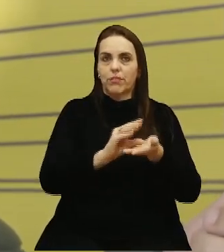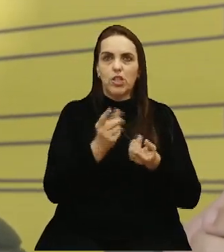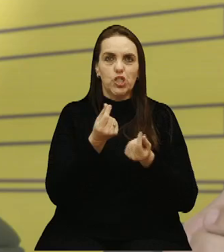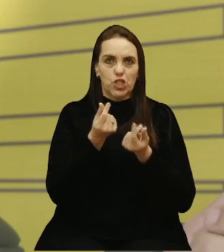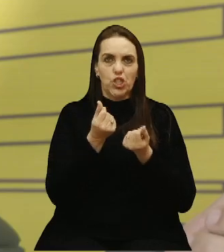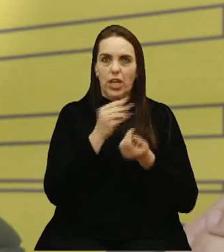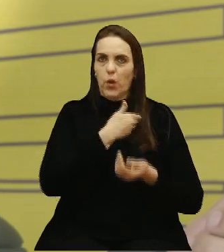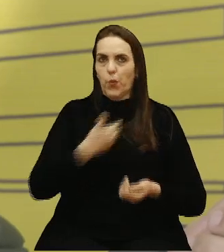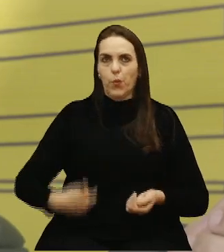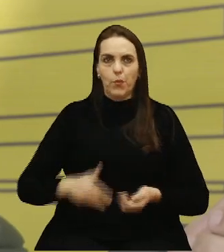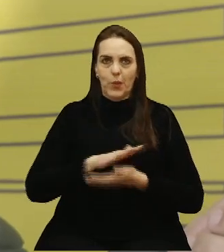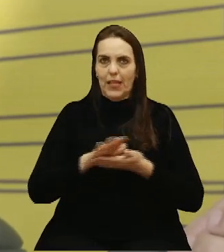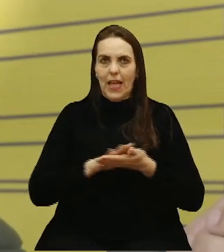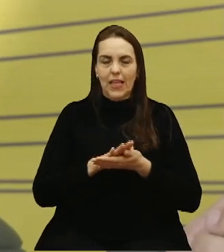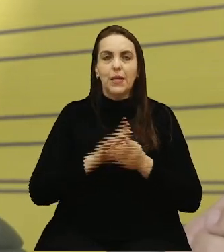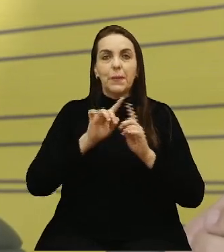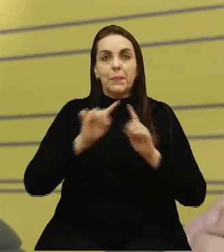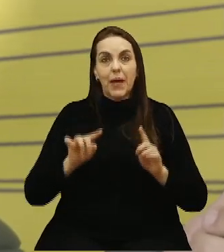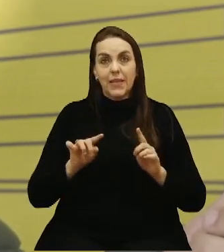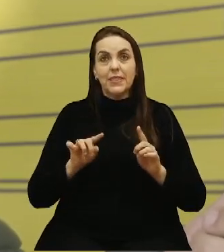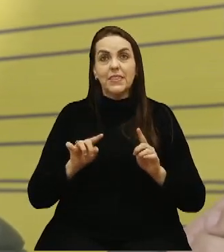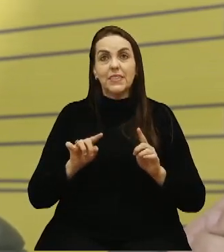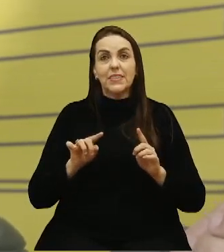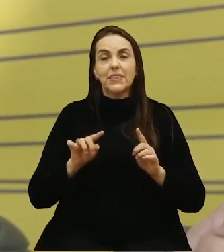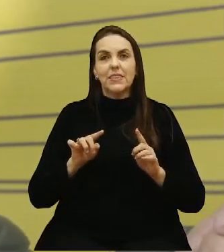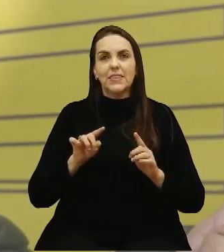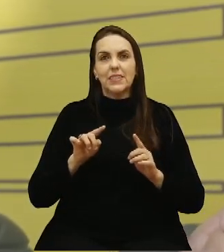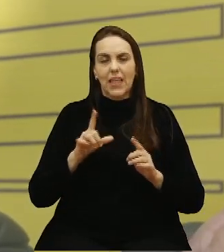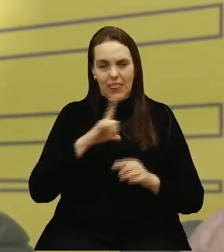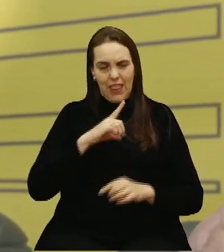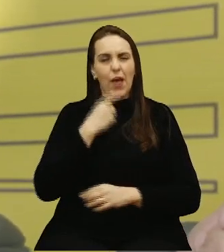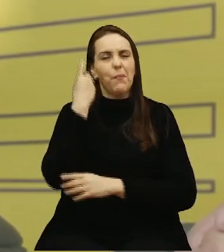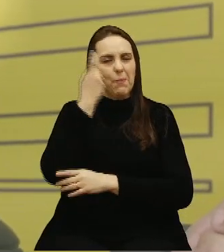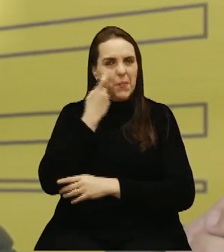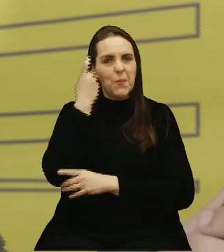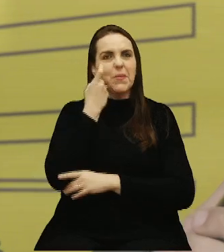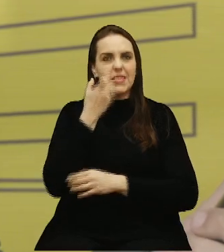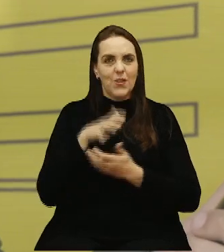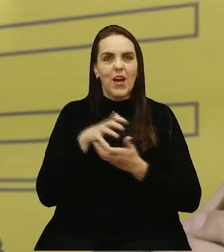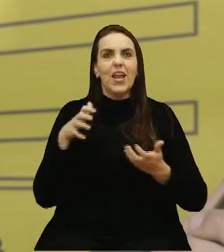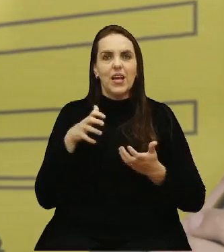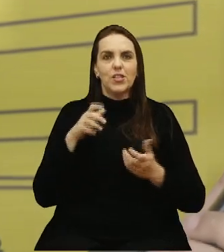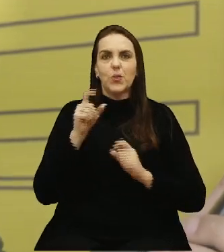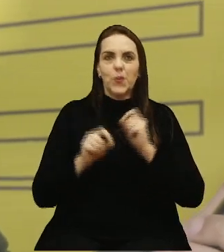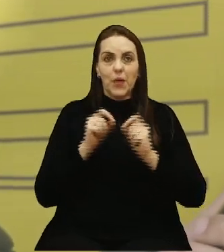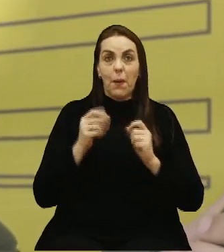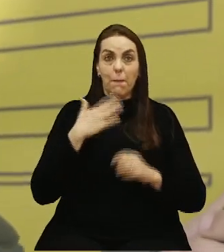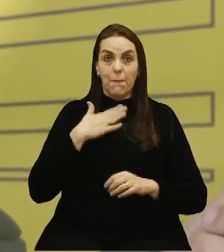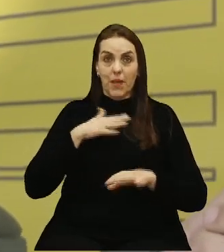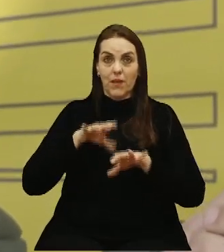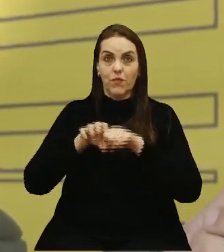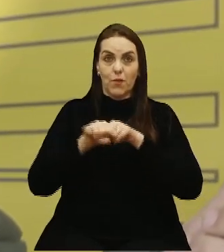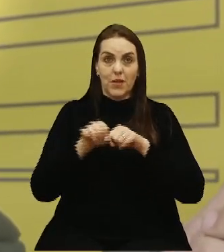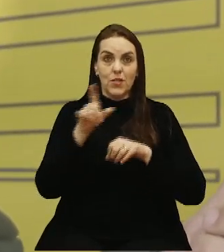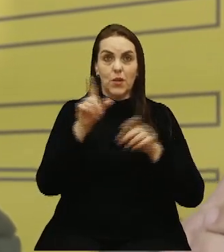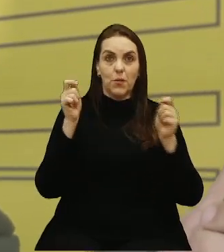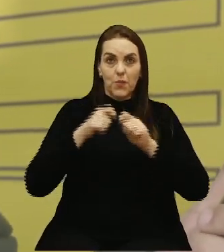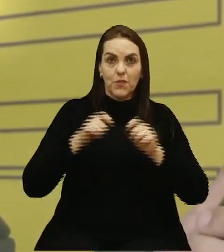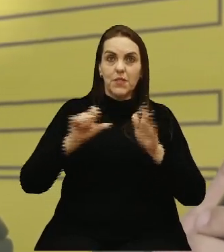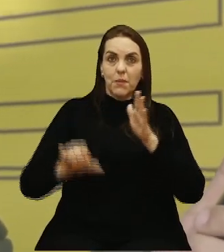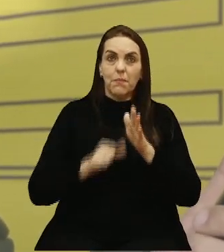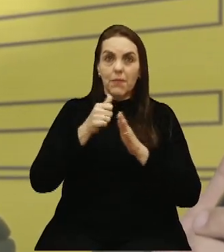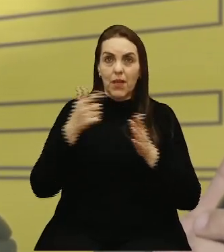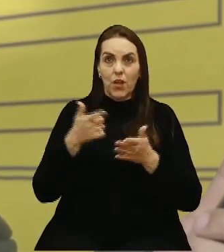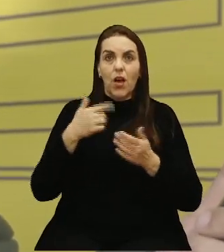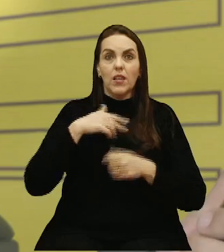né, mas que existe uma preocupação muito grande com a minha formação para que a gente possa fazer melhor, porque